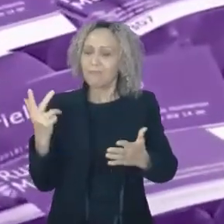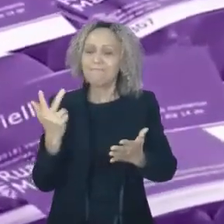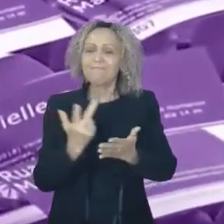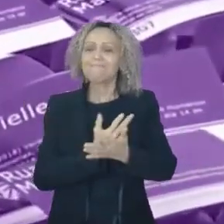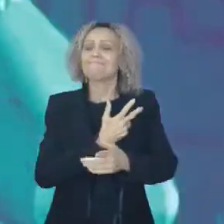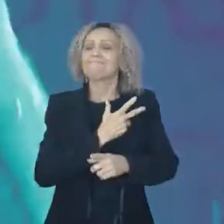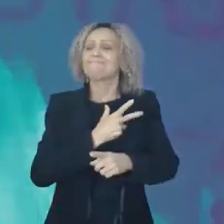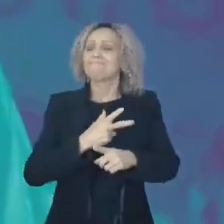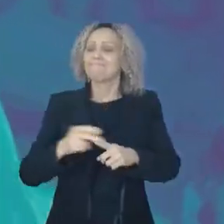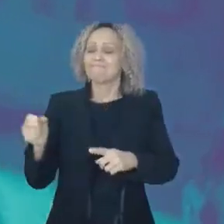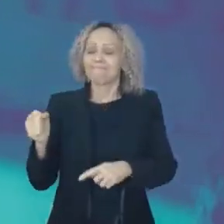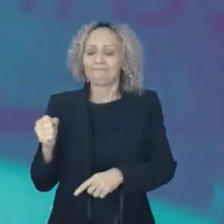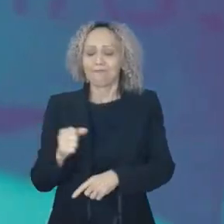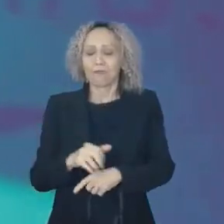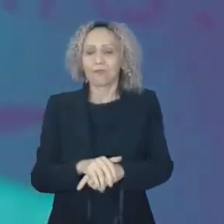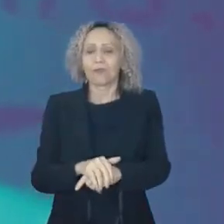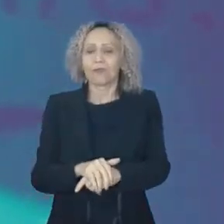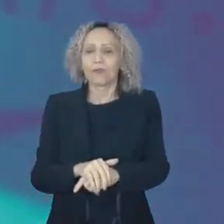acontecer.